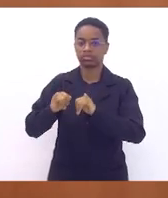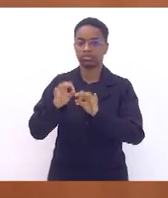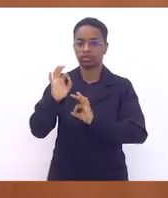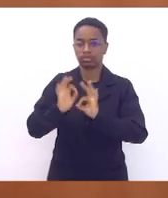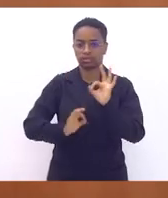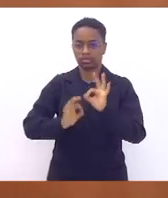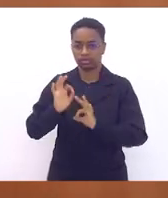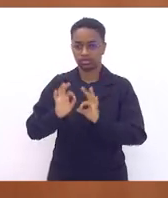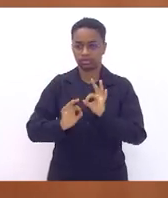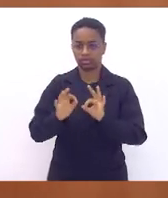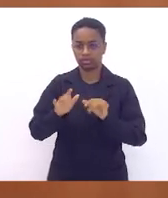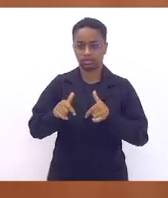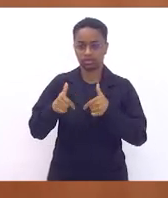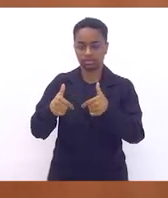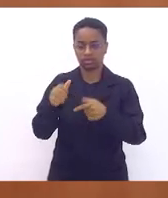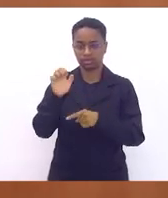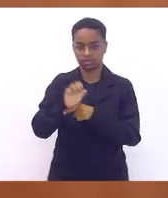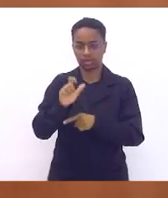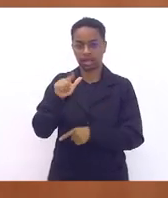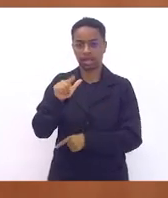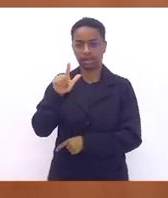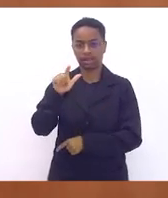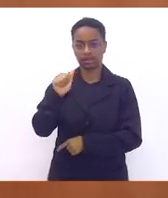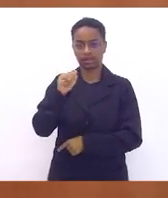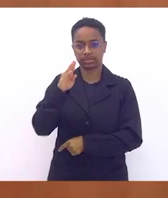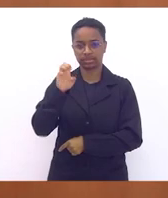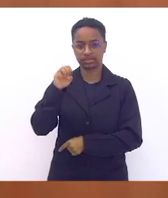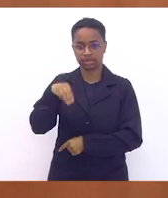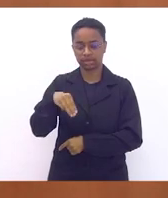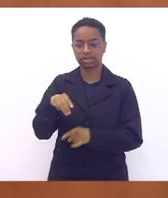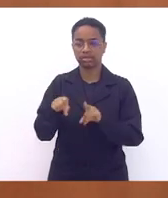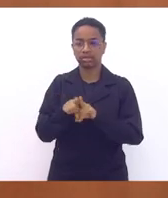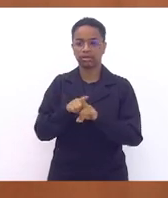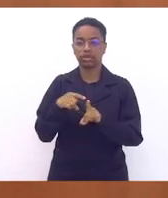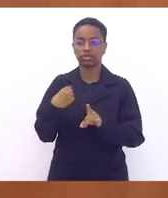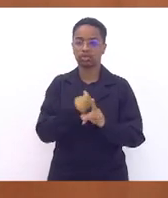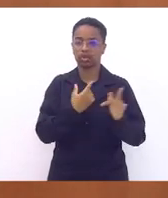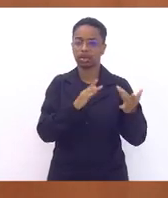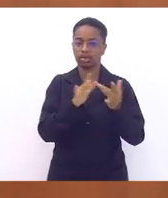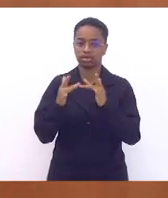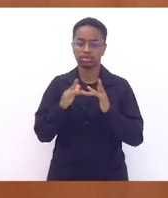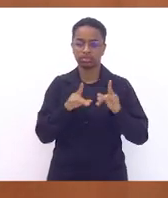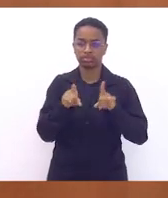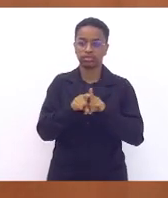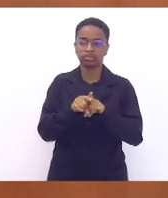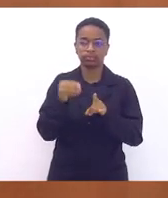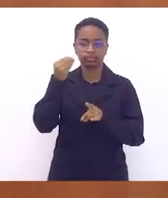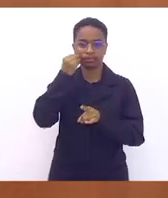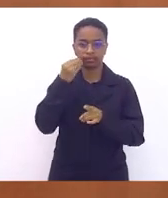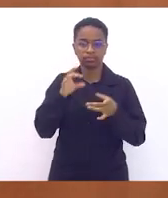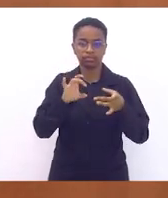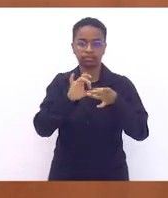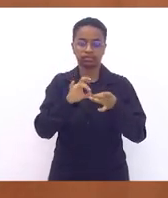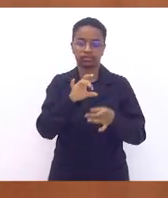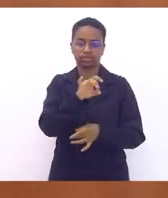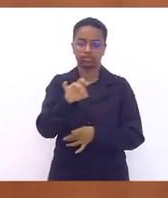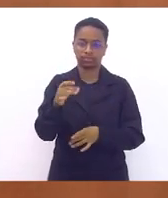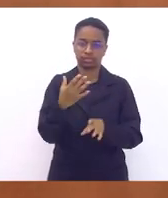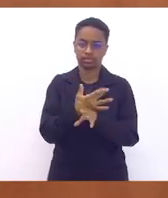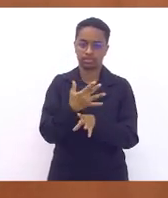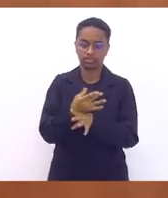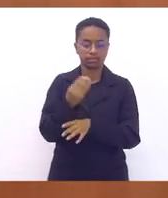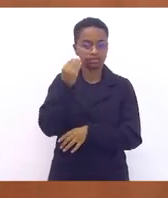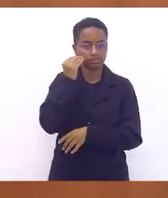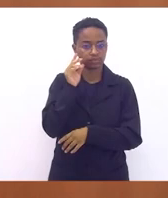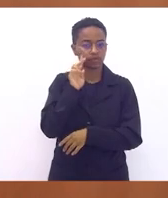organiza as ações no estado é o LACEN, e a gente fica fazendo articulação e tentando, próximo aos municípios, ver como,